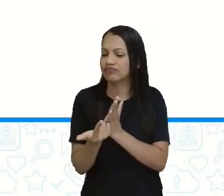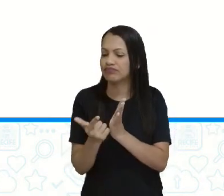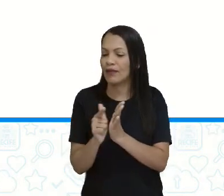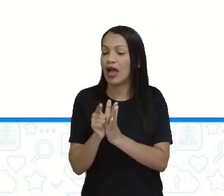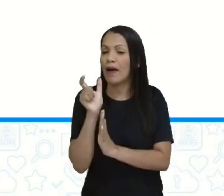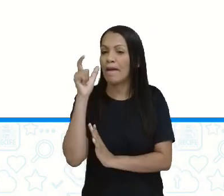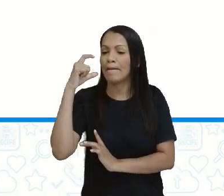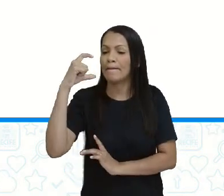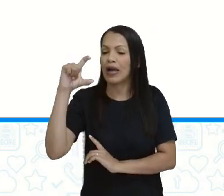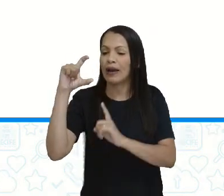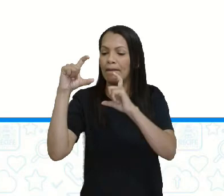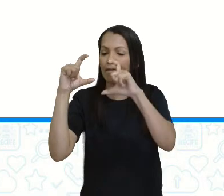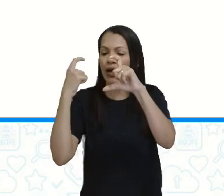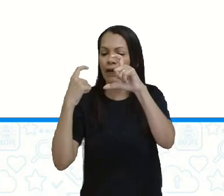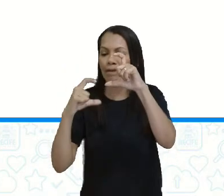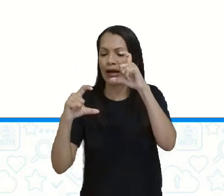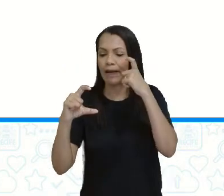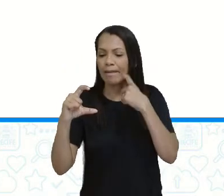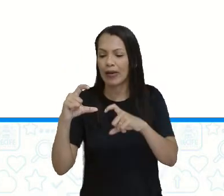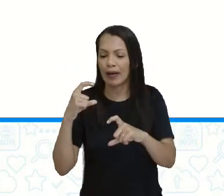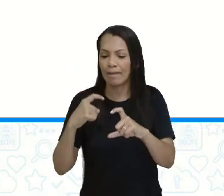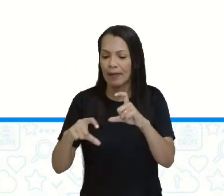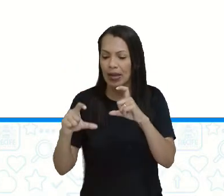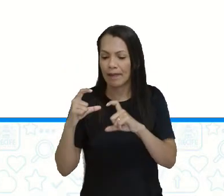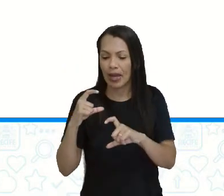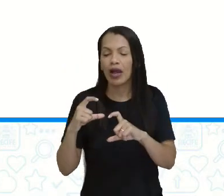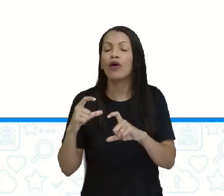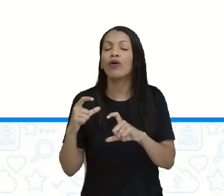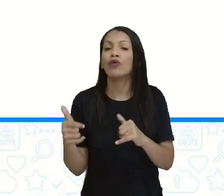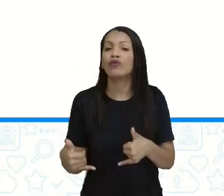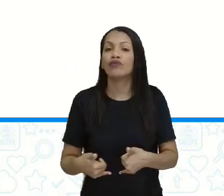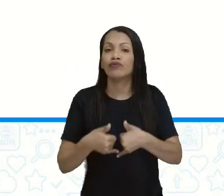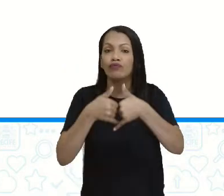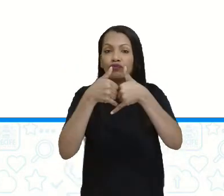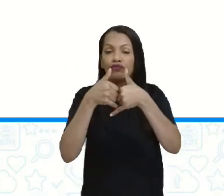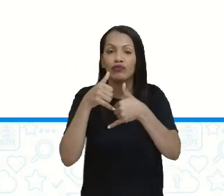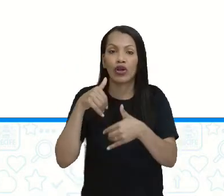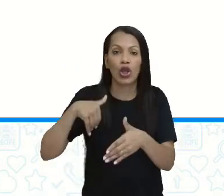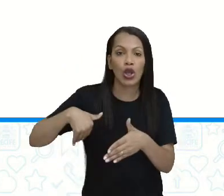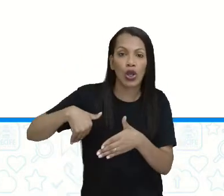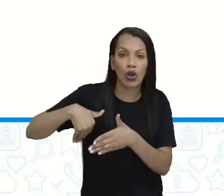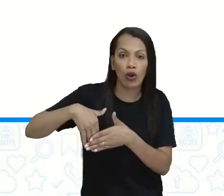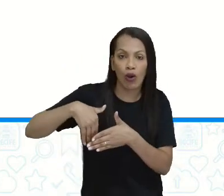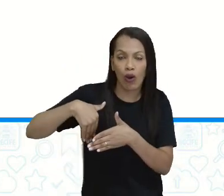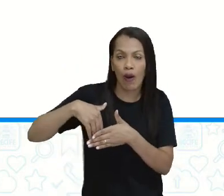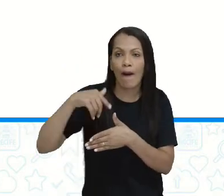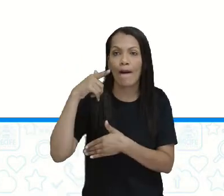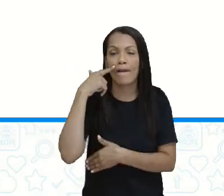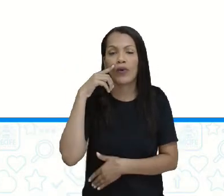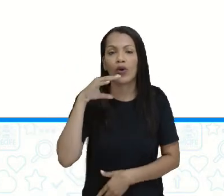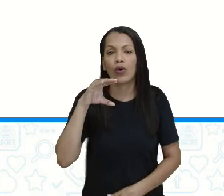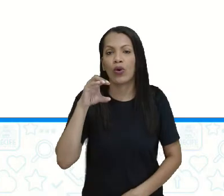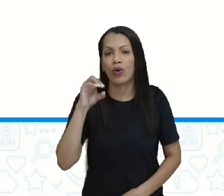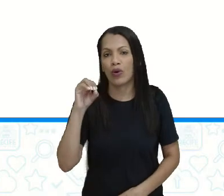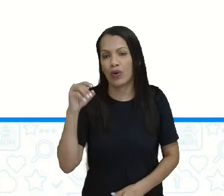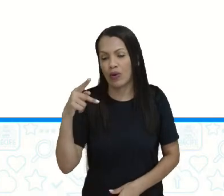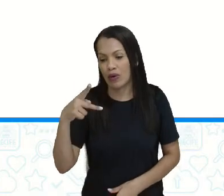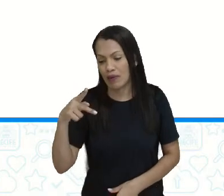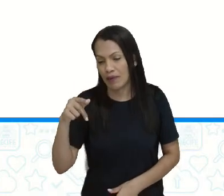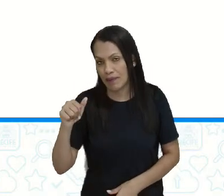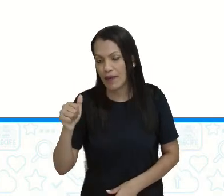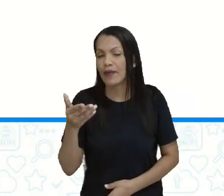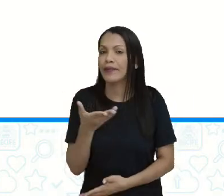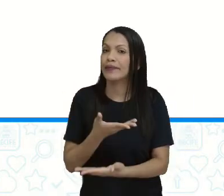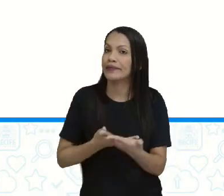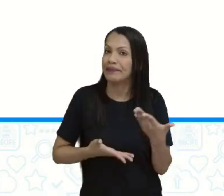aí no auge, a Copa. Então, muitas crianças com álbum de figurinhas, colecionando figurinhas. E eu trouxe um probleminha